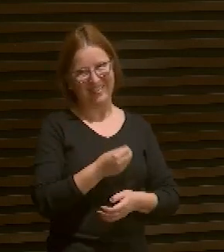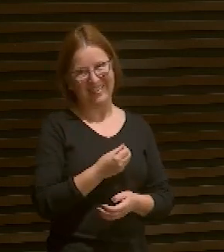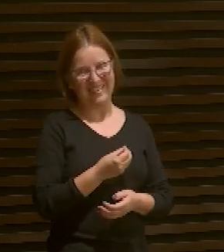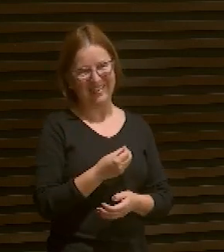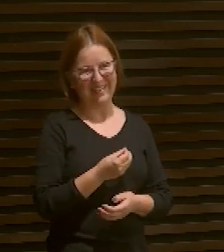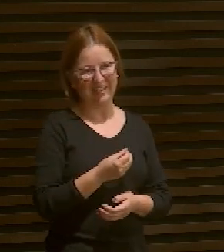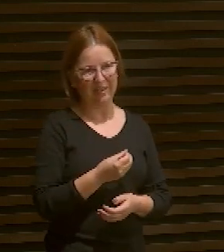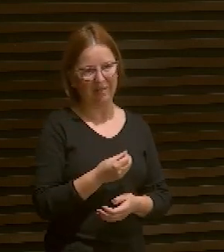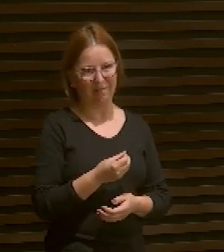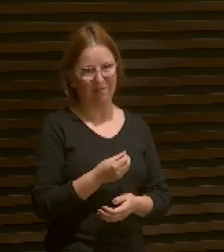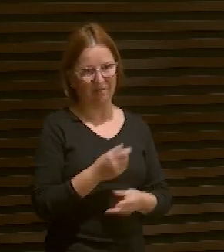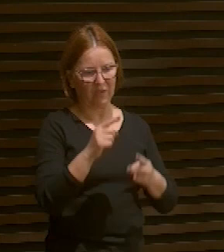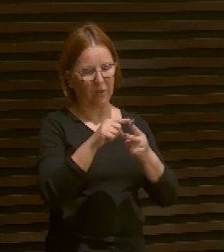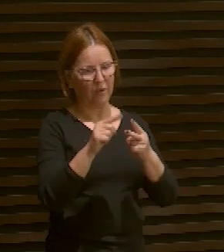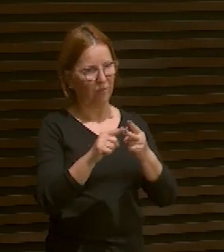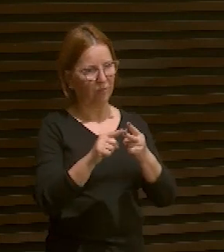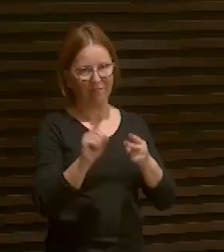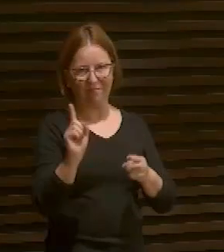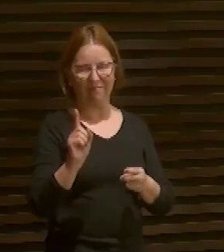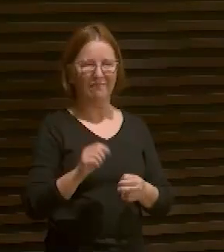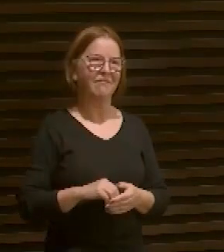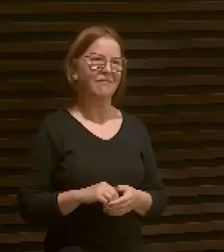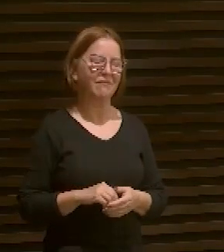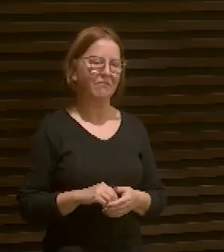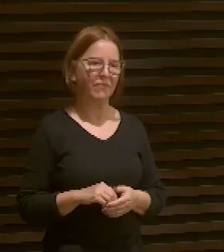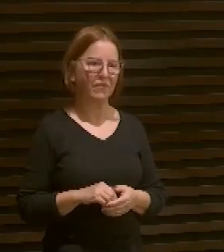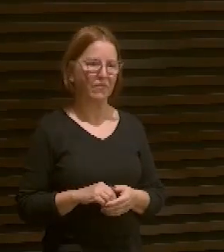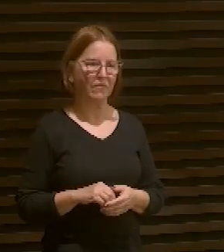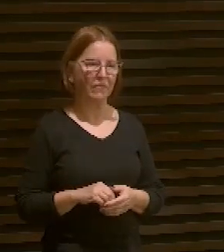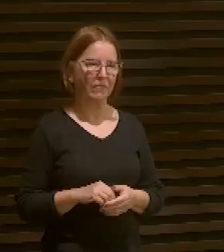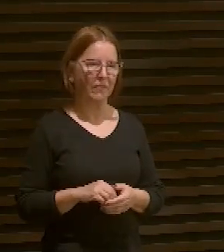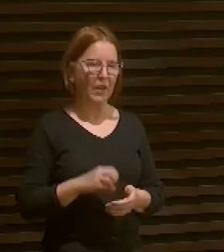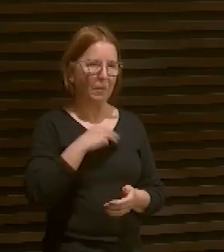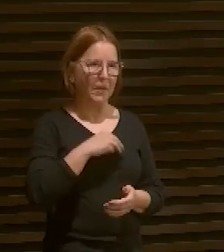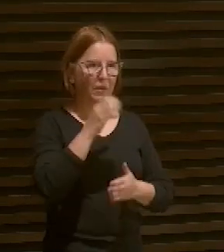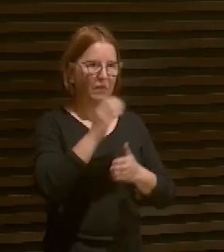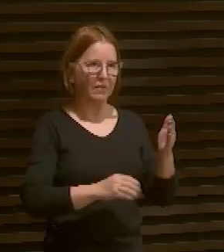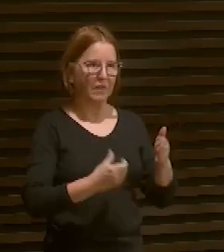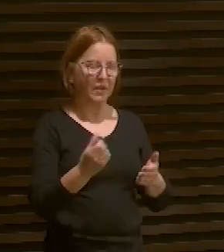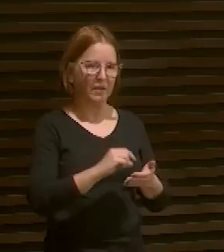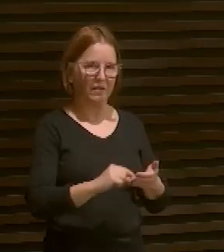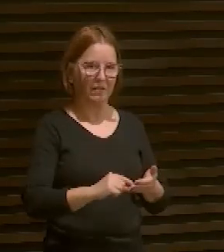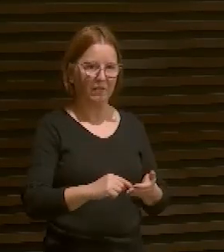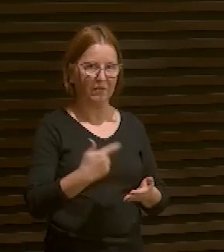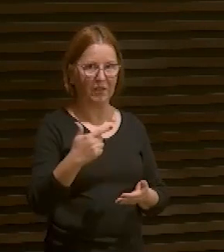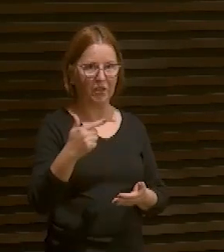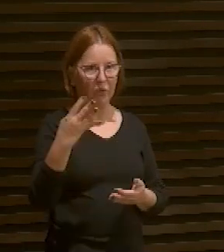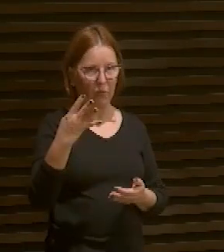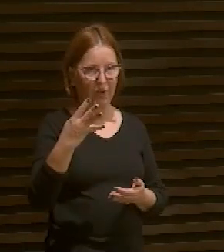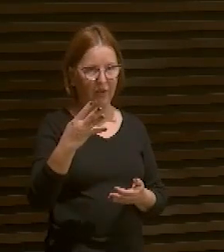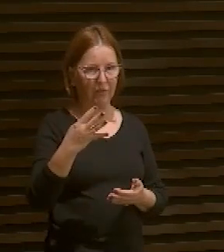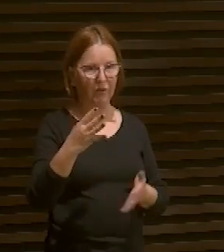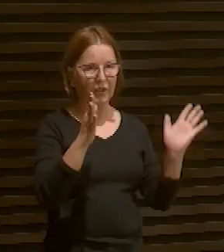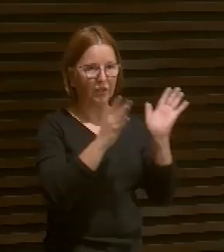vida. Não dá para ficar com as duas. Em Mateus 6, 24, Jesus falou sobre dois senhores.